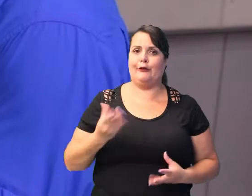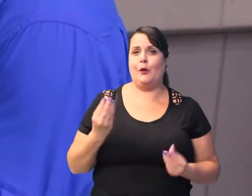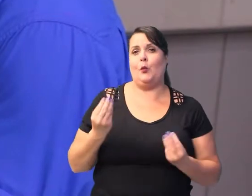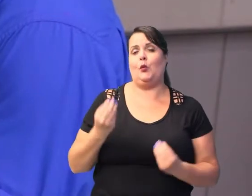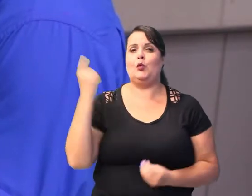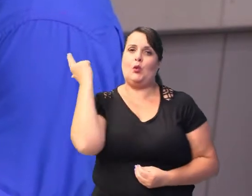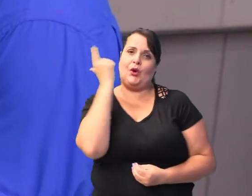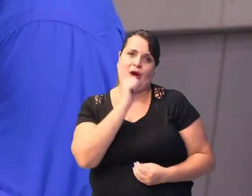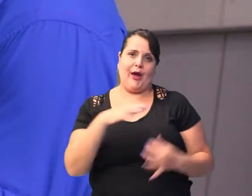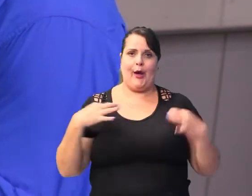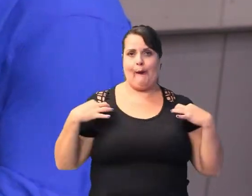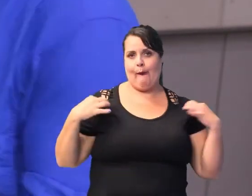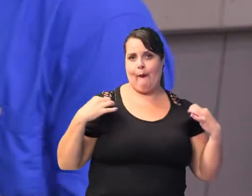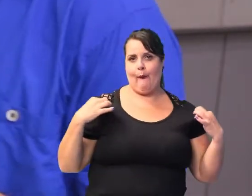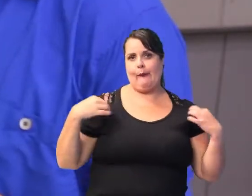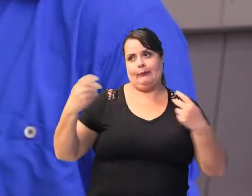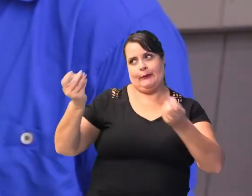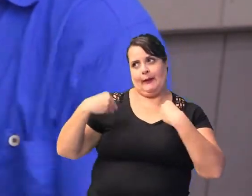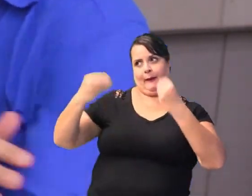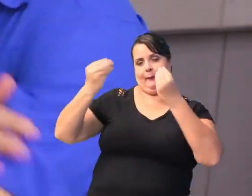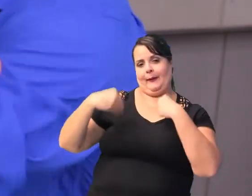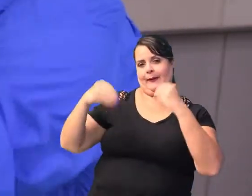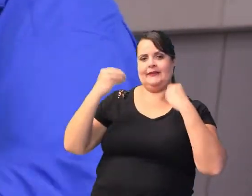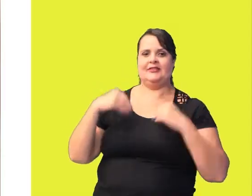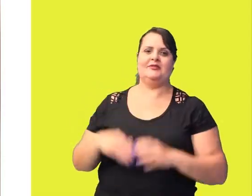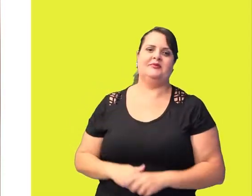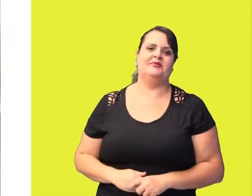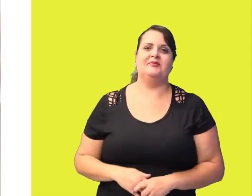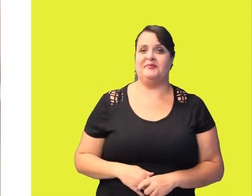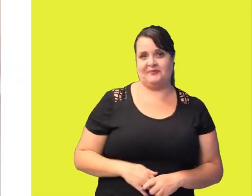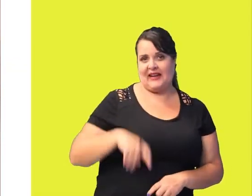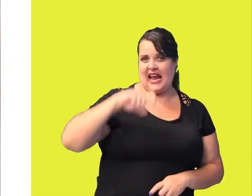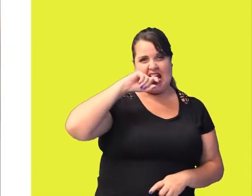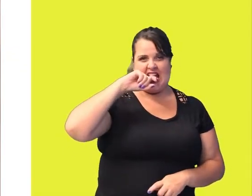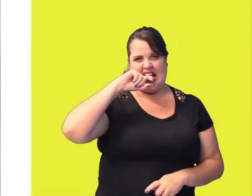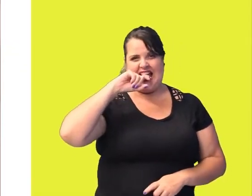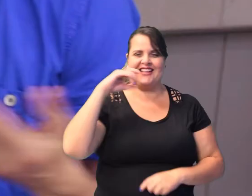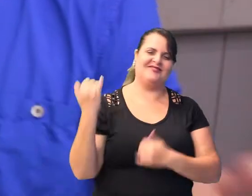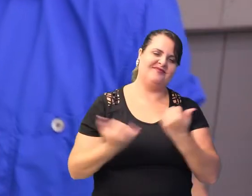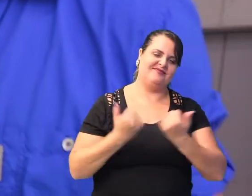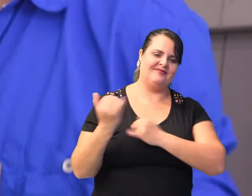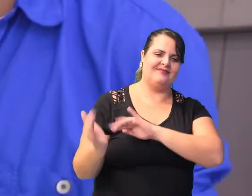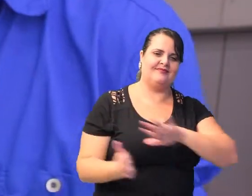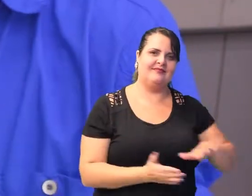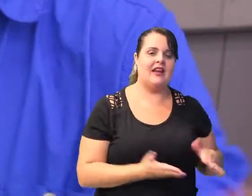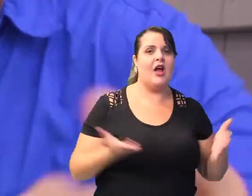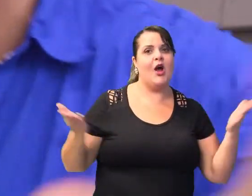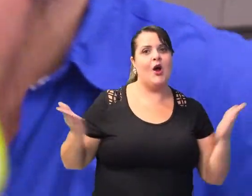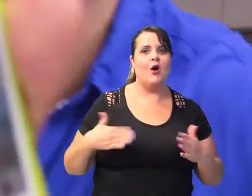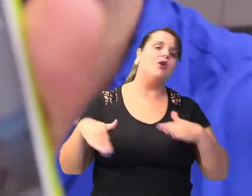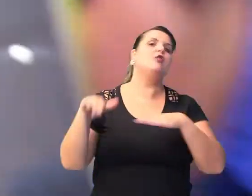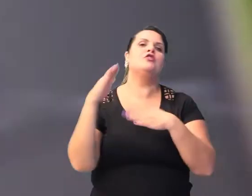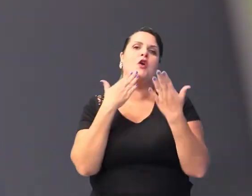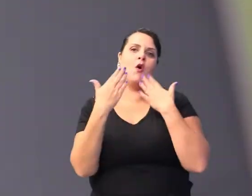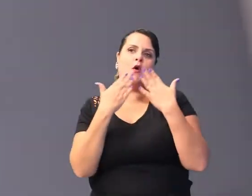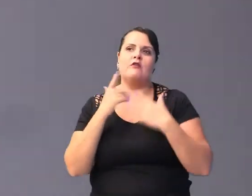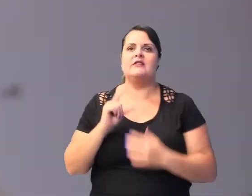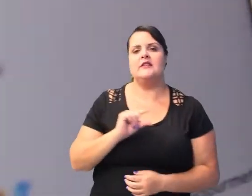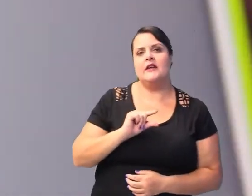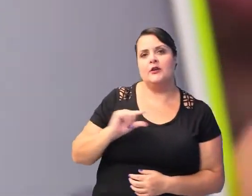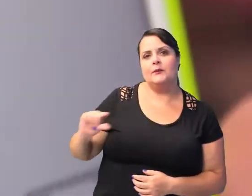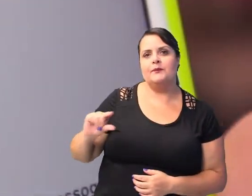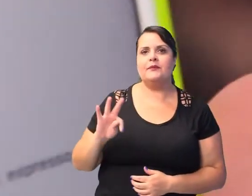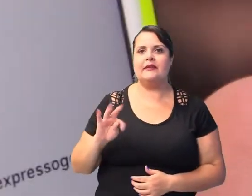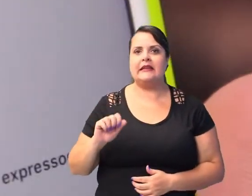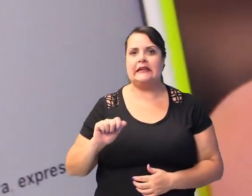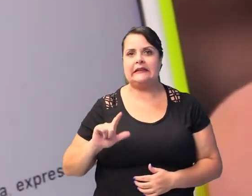roupa eu ganhei bastante coisa né a desculpa de inveja estamos conversando com talita gol vale que é viciada